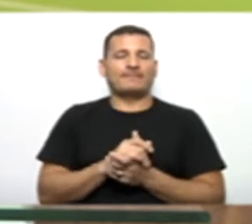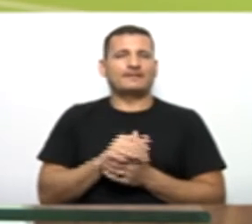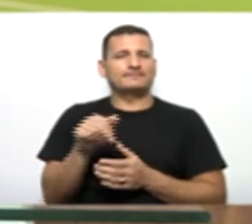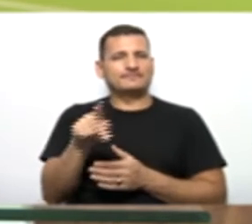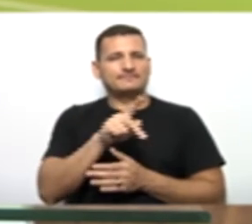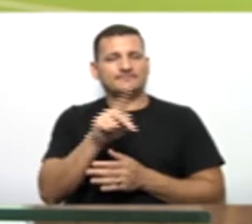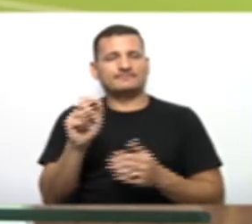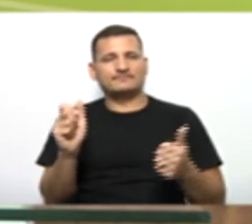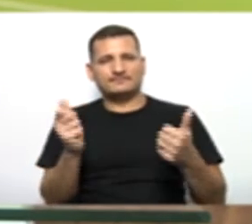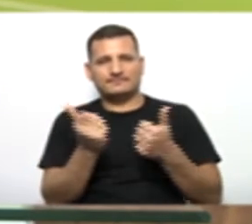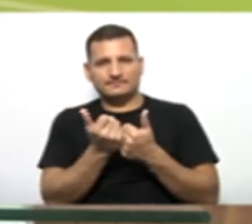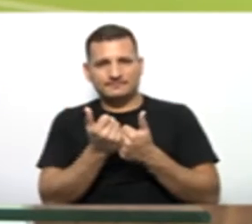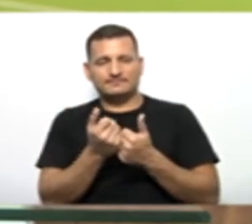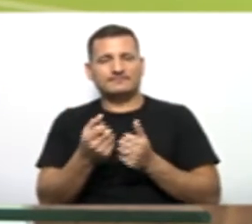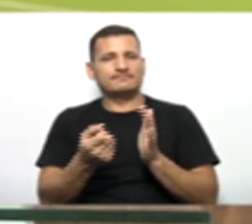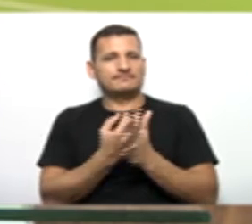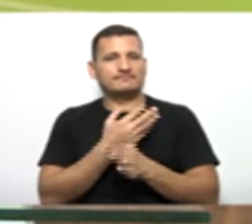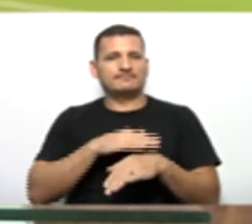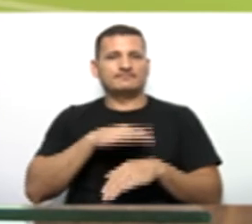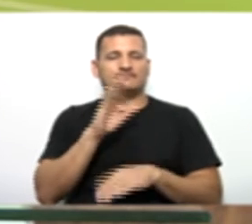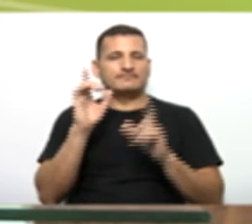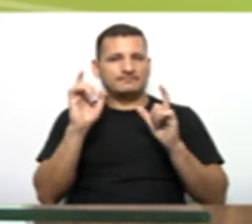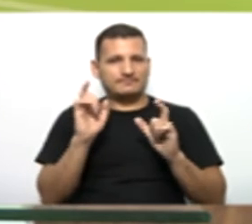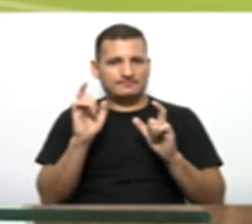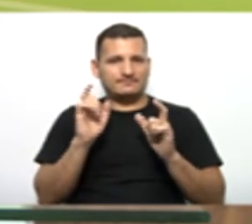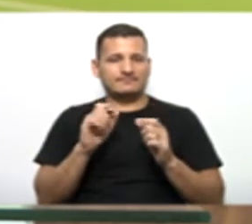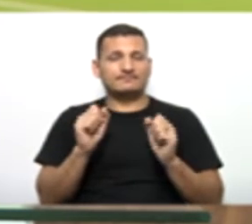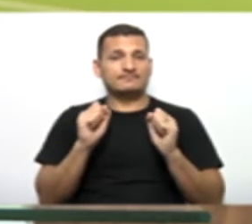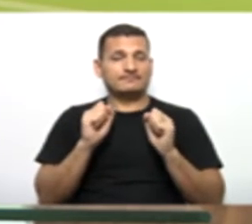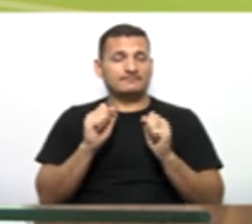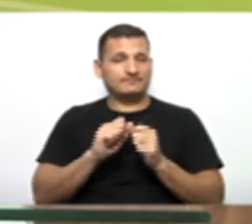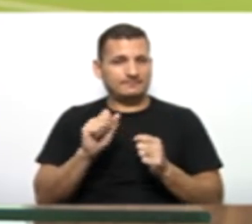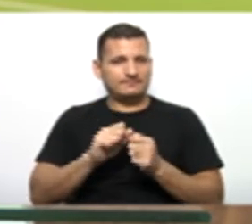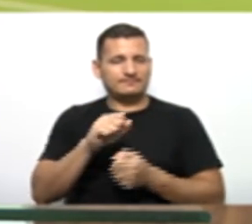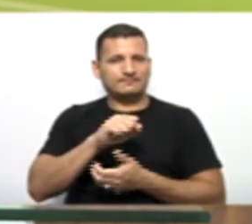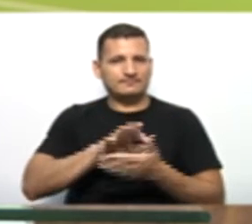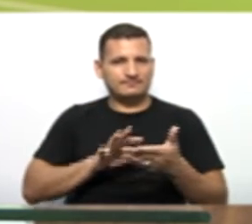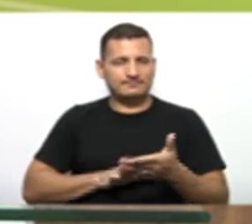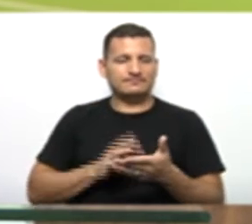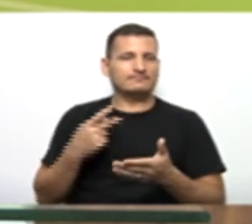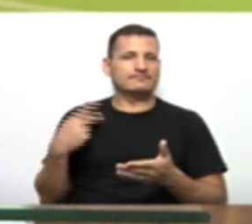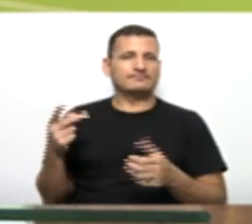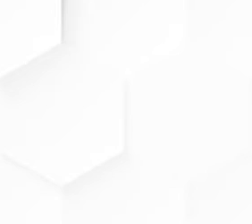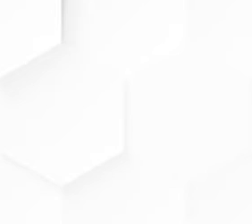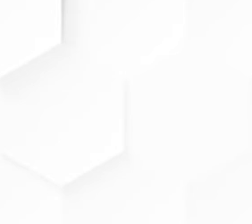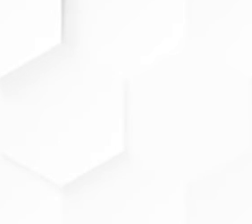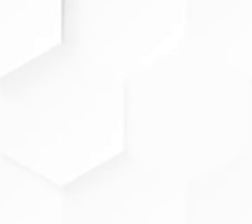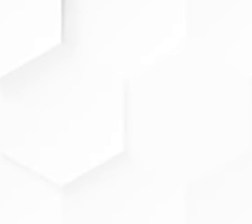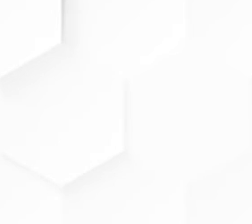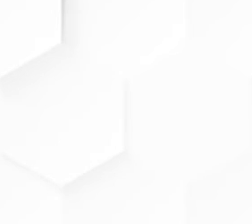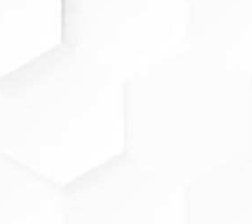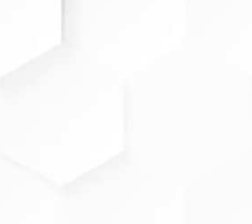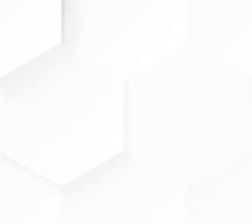tutores, encaminhem mais fotos para a gente, façam atividade, estamos aqui aguardando.